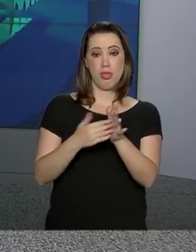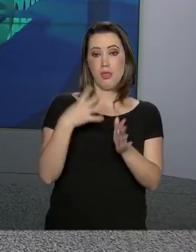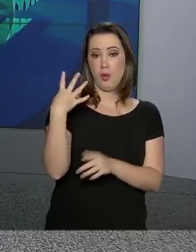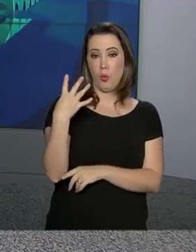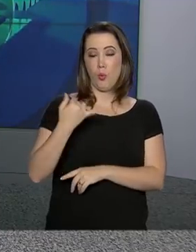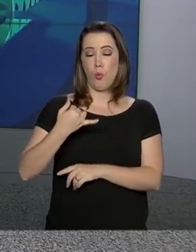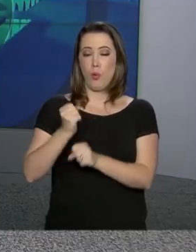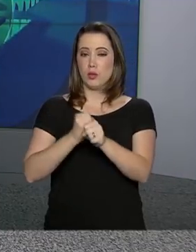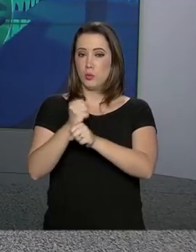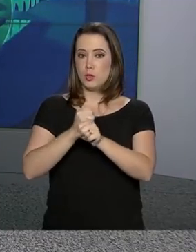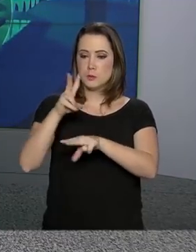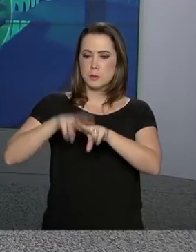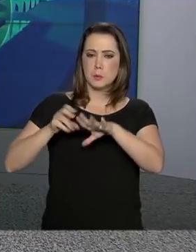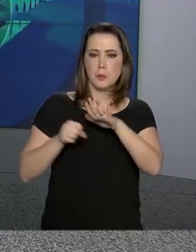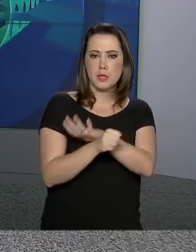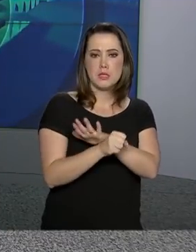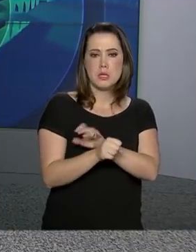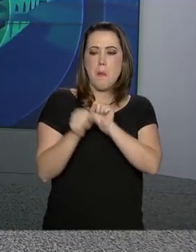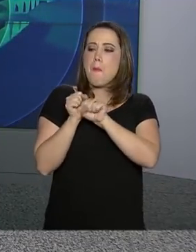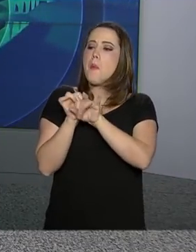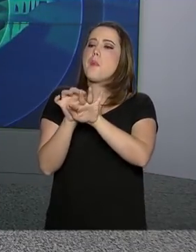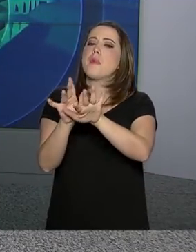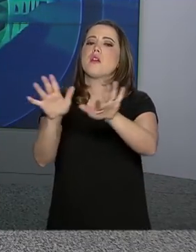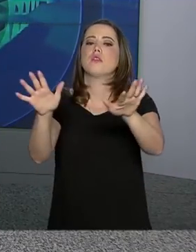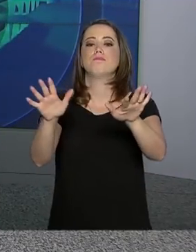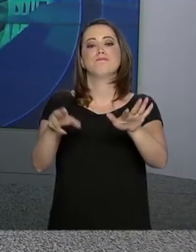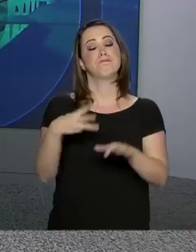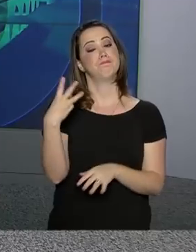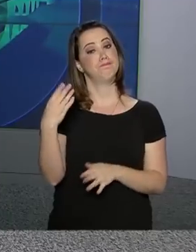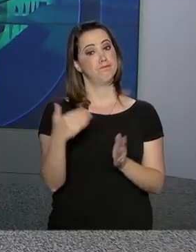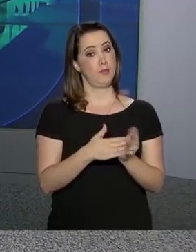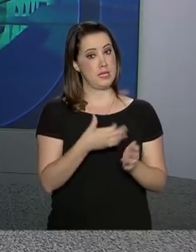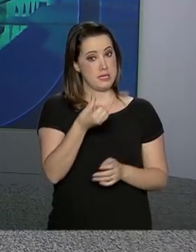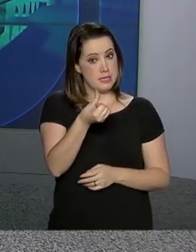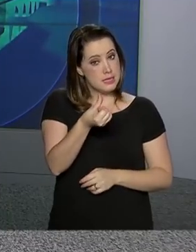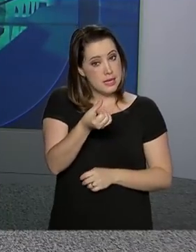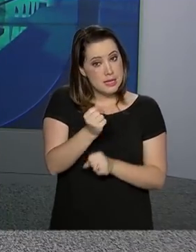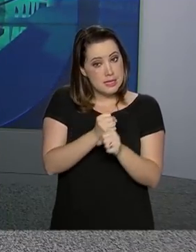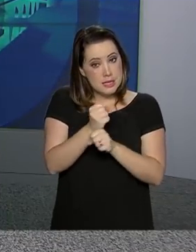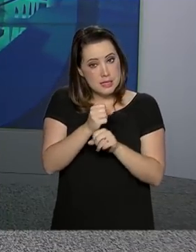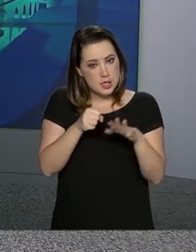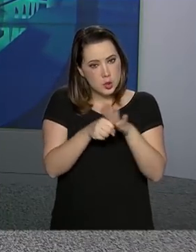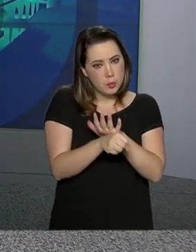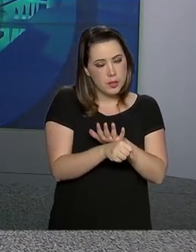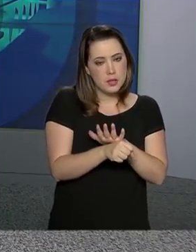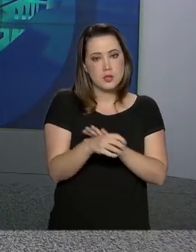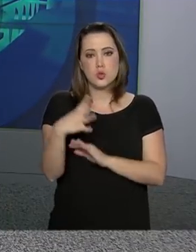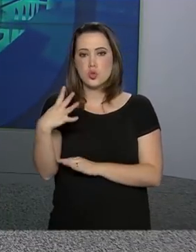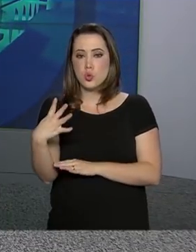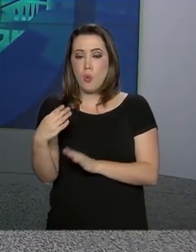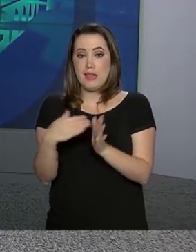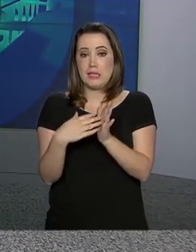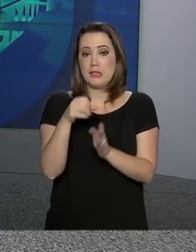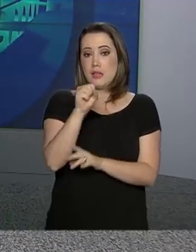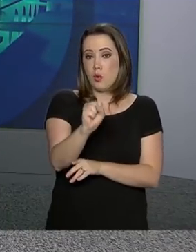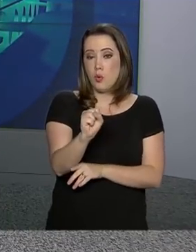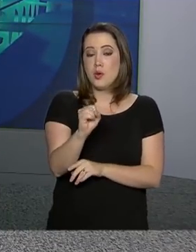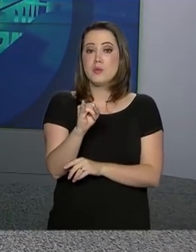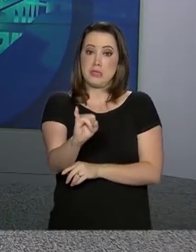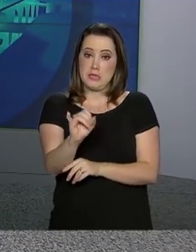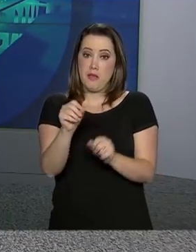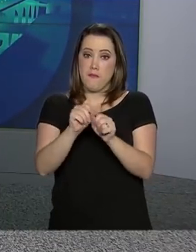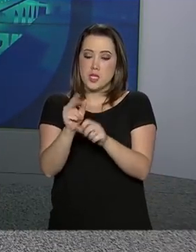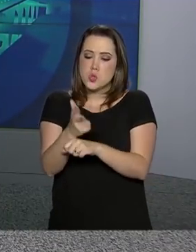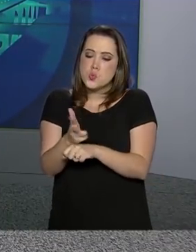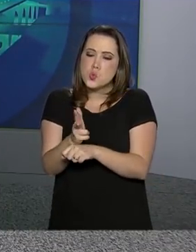de prisão. Compartilhar esse material tem pena prevista de 3 a 6 anos e de 4 a 8 anos de cadeia pela produção do